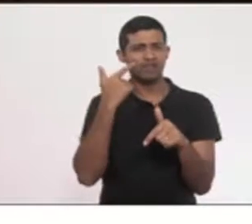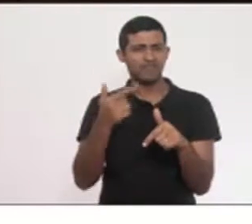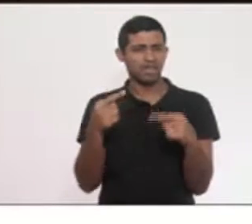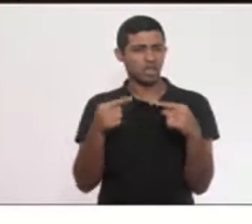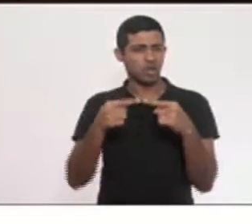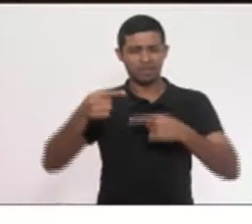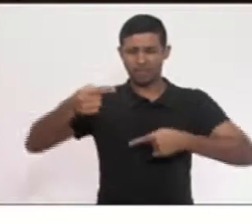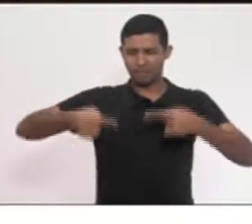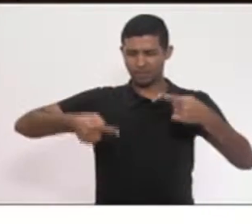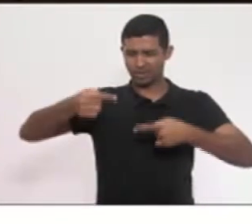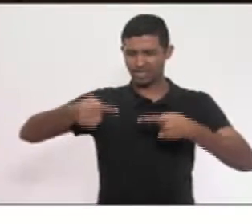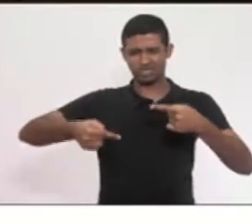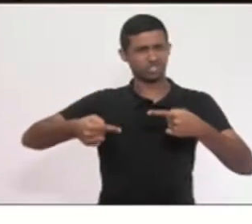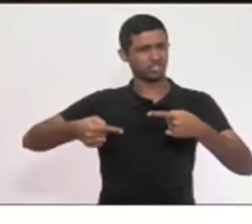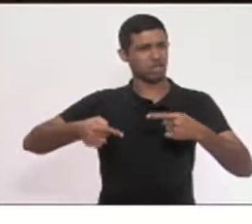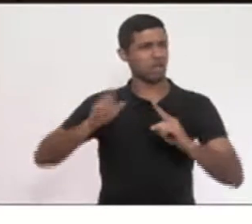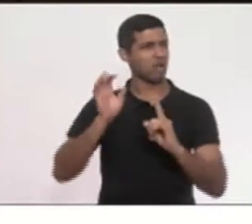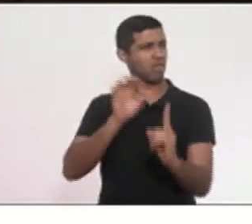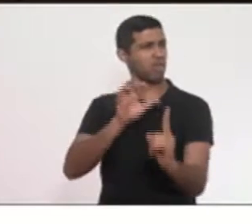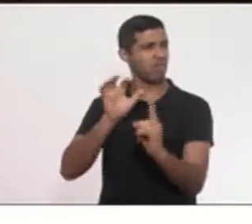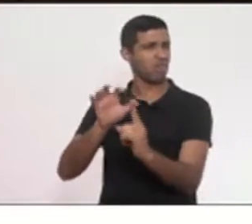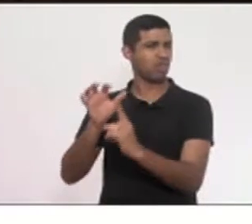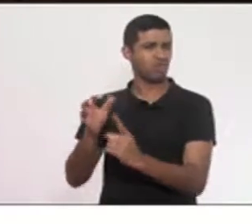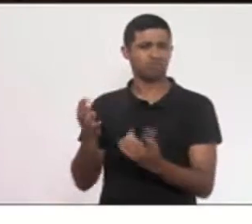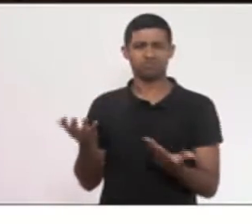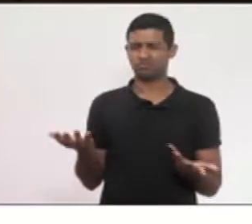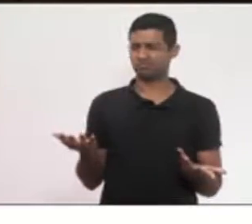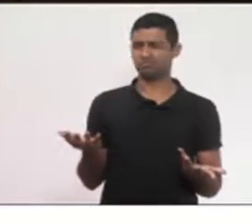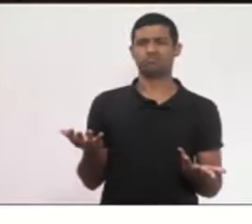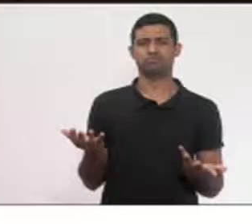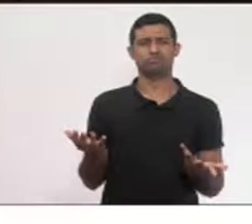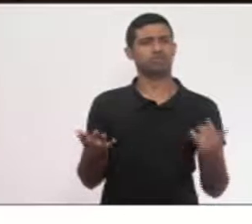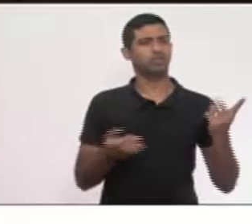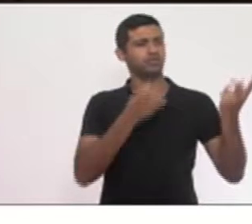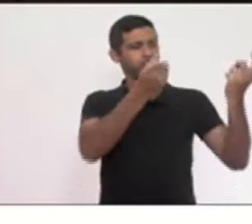político demais. Dessa justificativa, o que a gente entende?